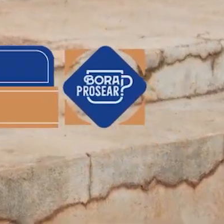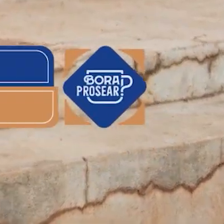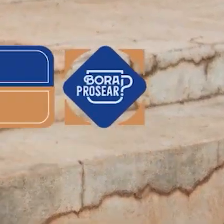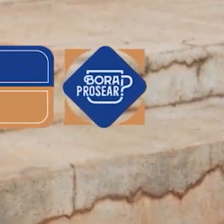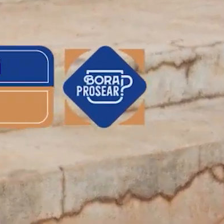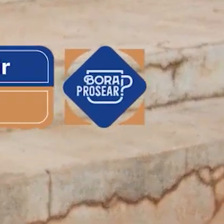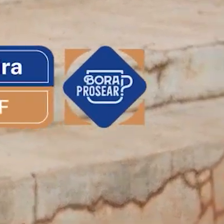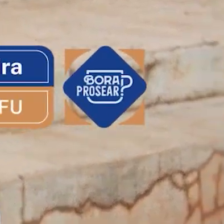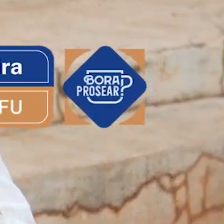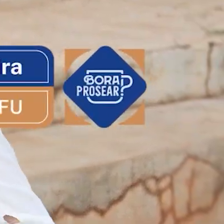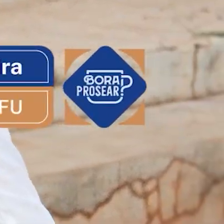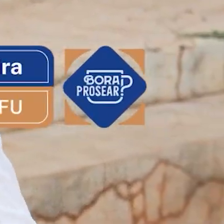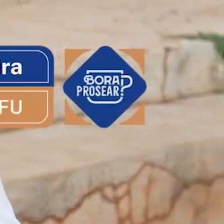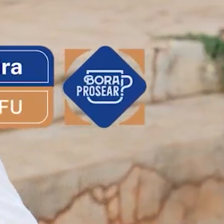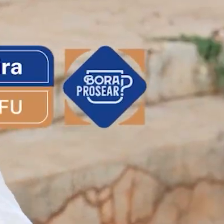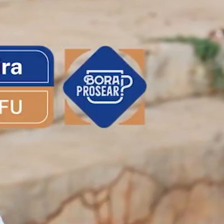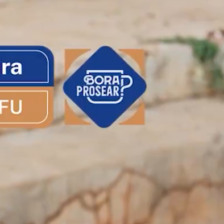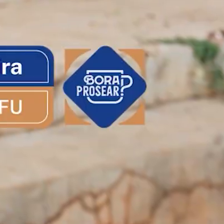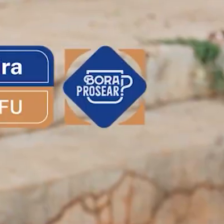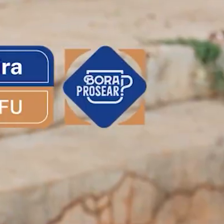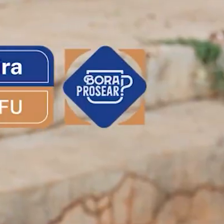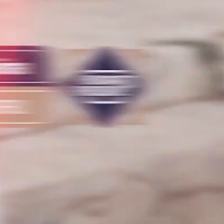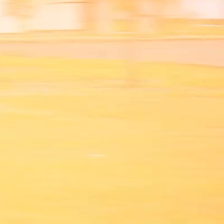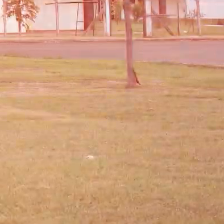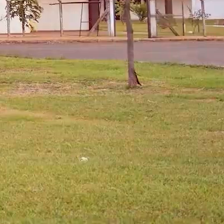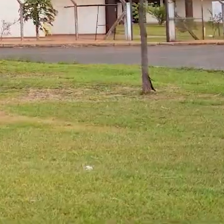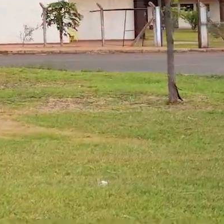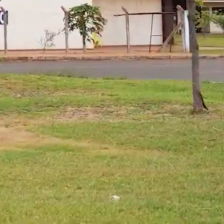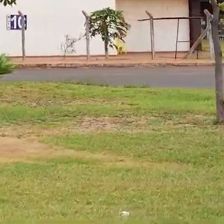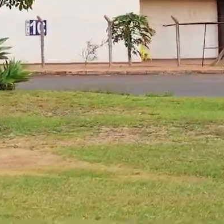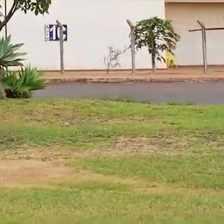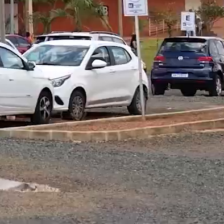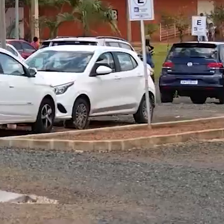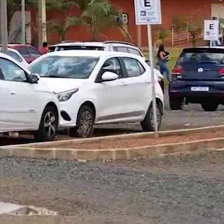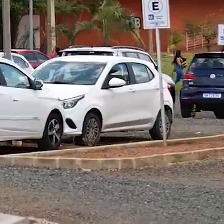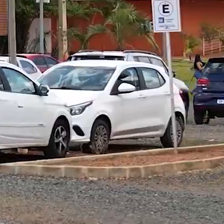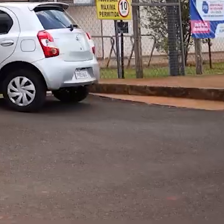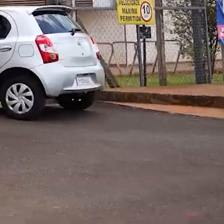E pessoas são feitas de histórias.